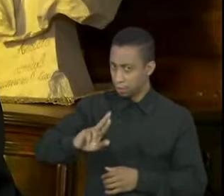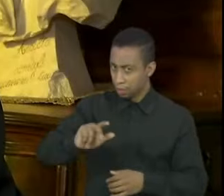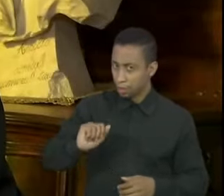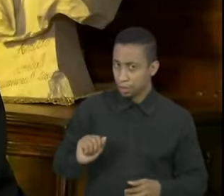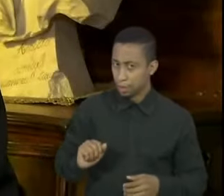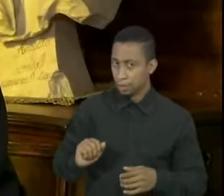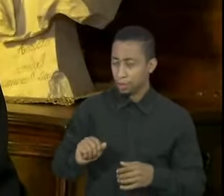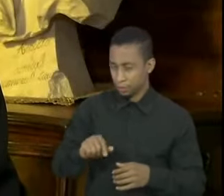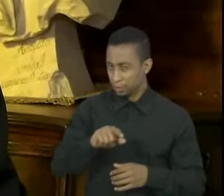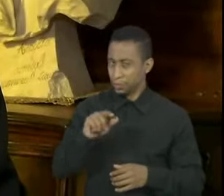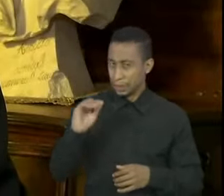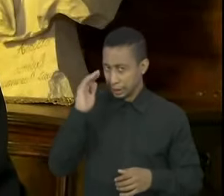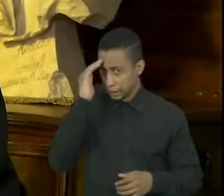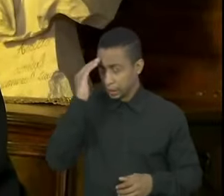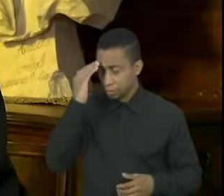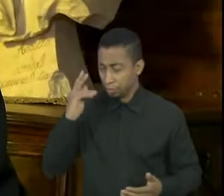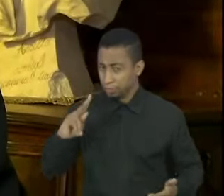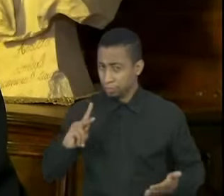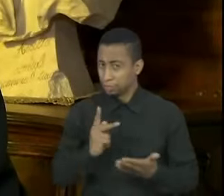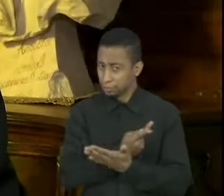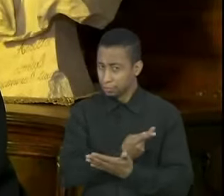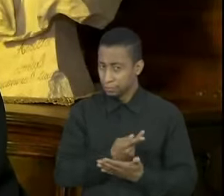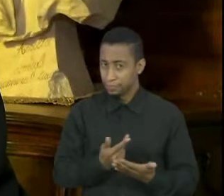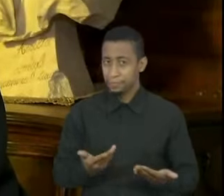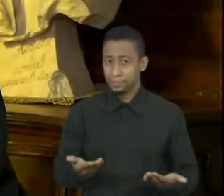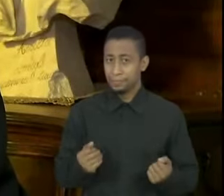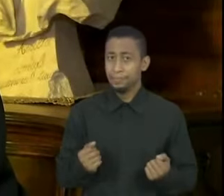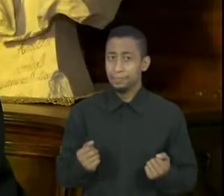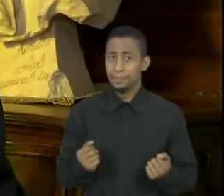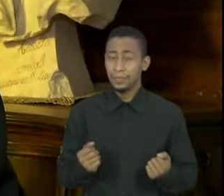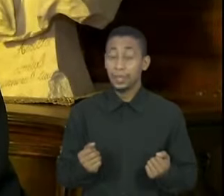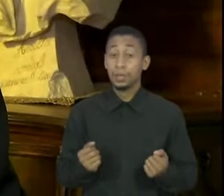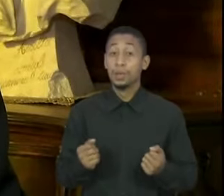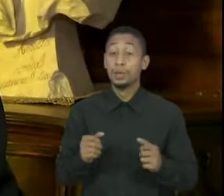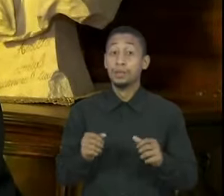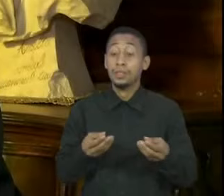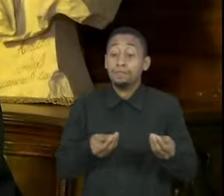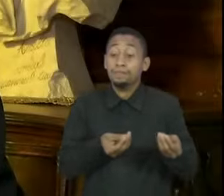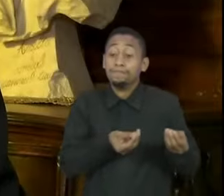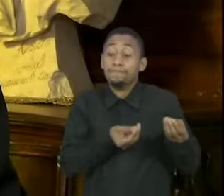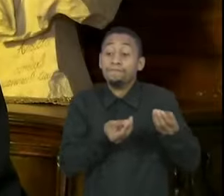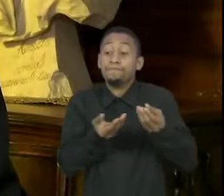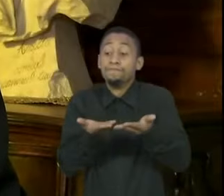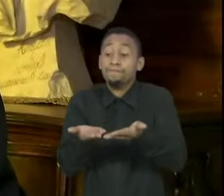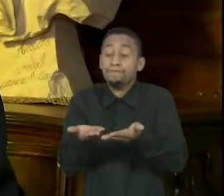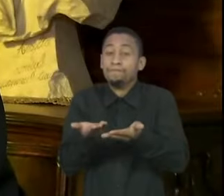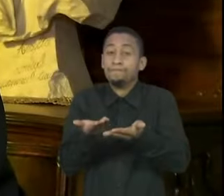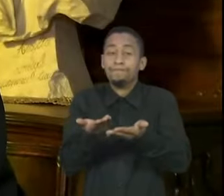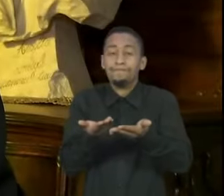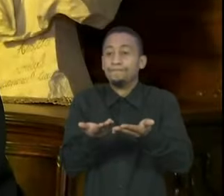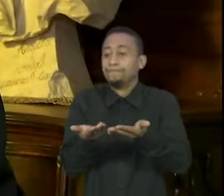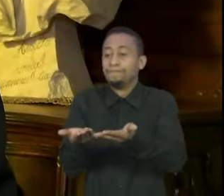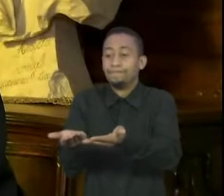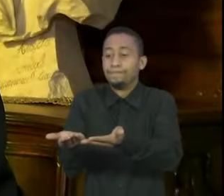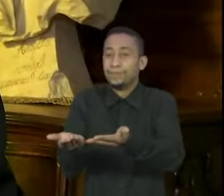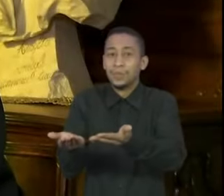equivocadas o fato é que dar a bênção a um um